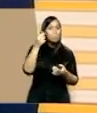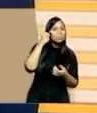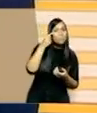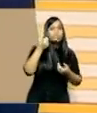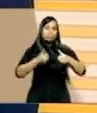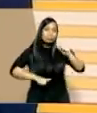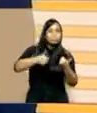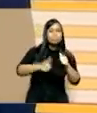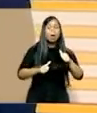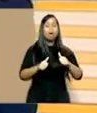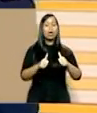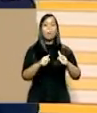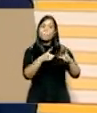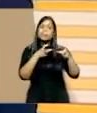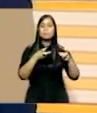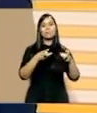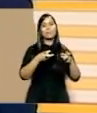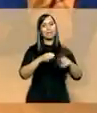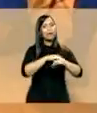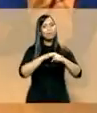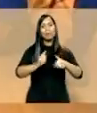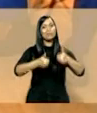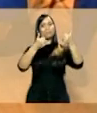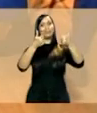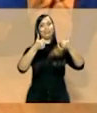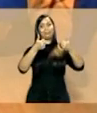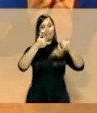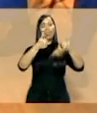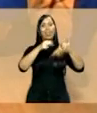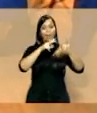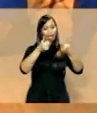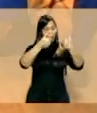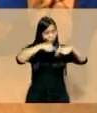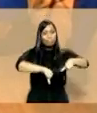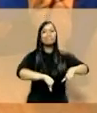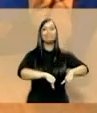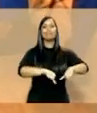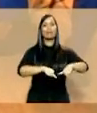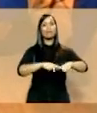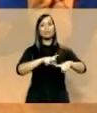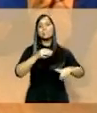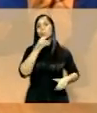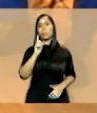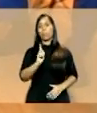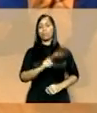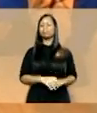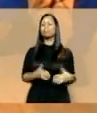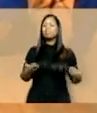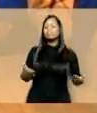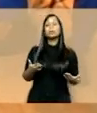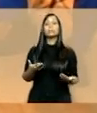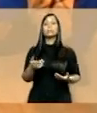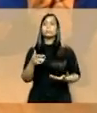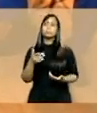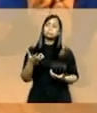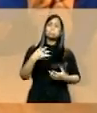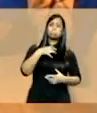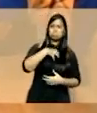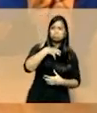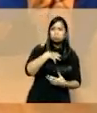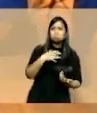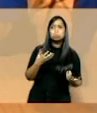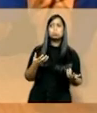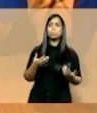você reconhecer que a conversa ali é infrutífera. Que não vai virar nada daquilo, né? Não vai virar nada que presta. Isso. Ô Mara, de alguma